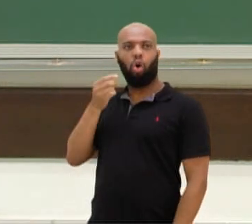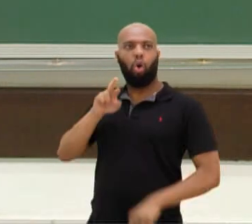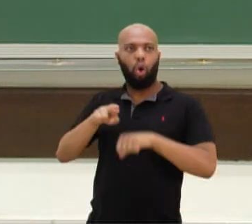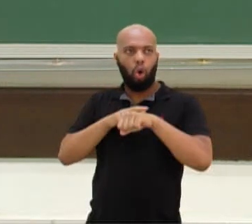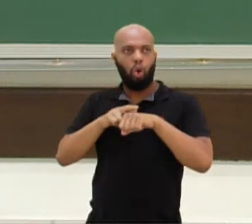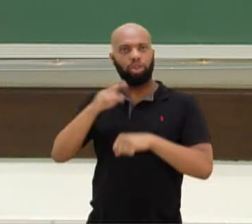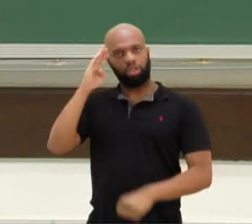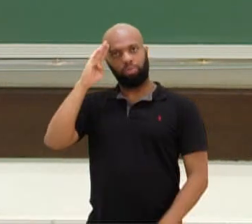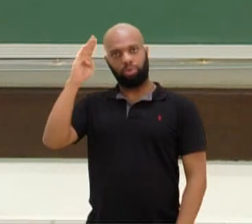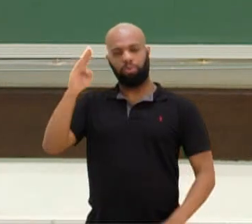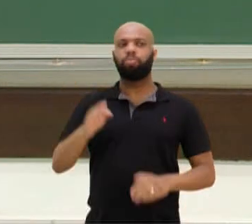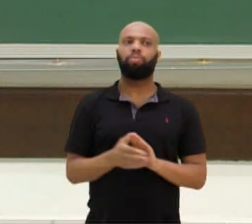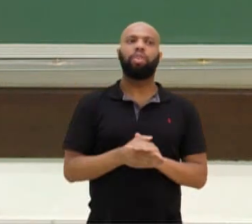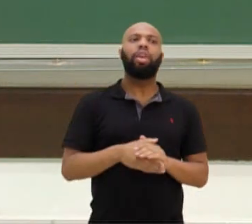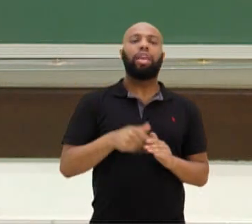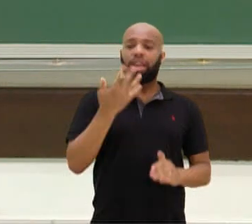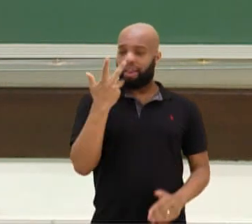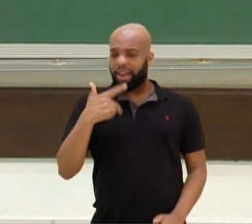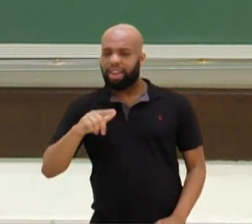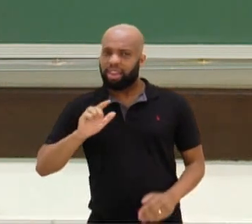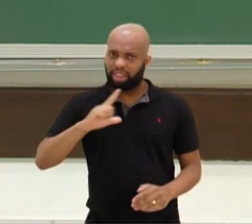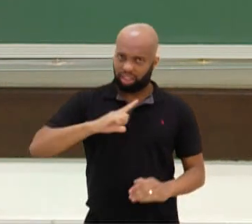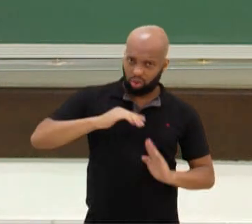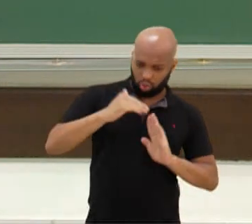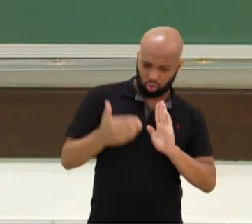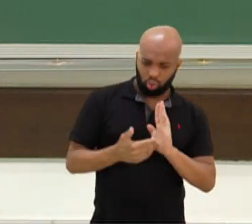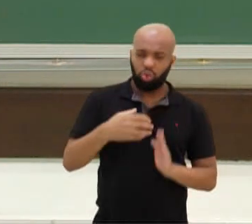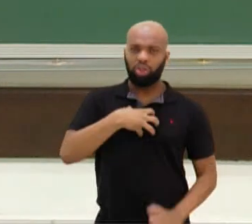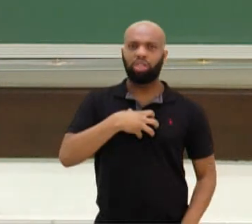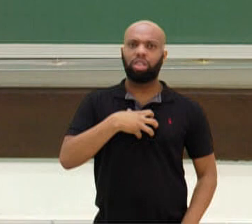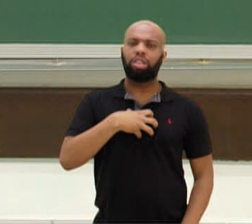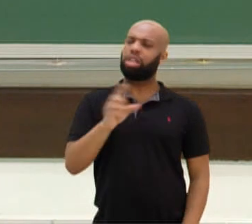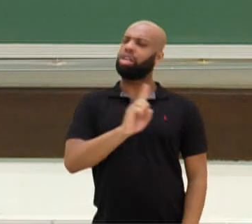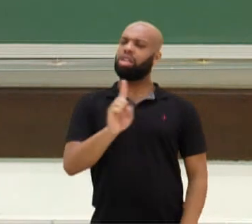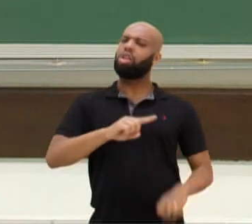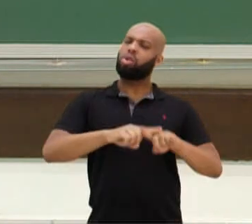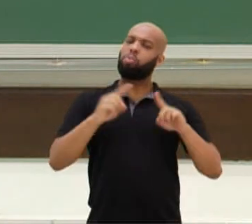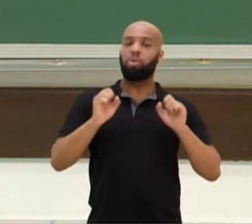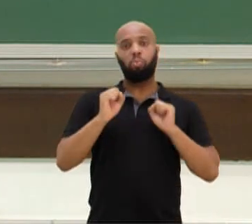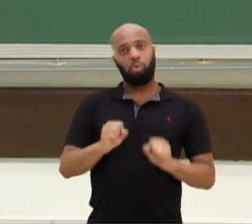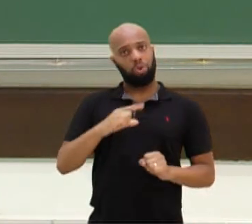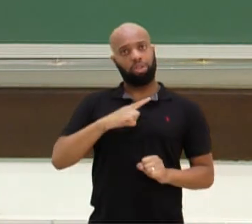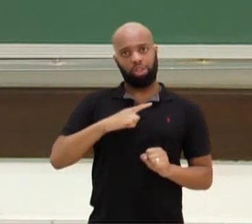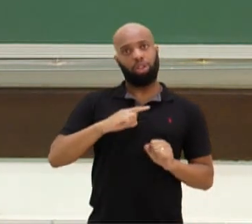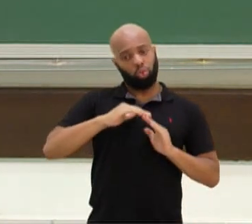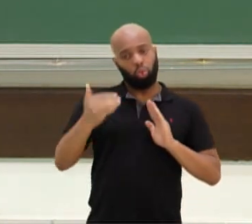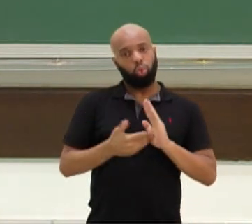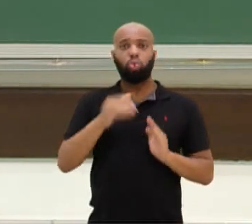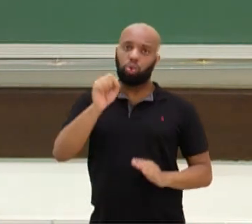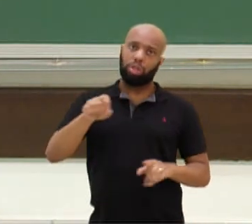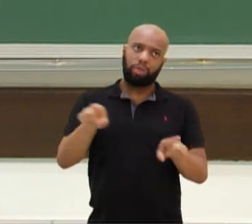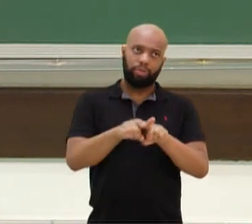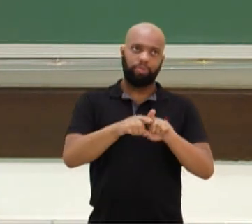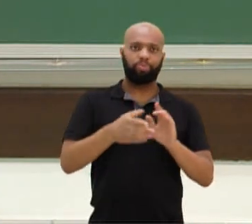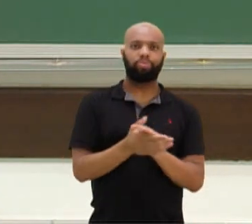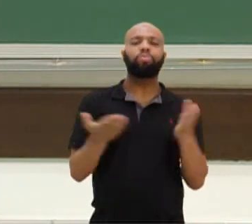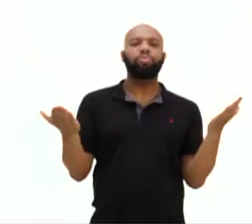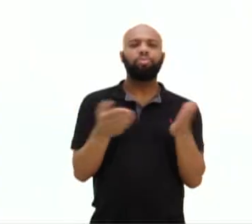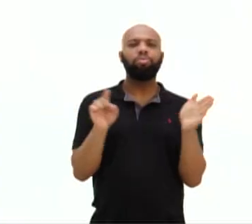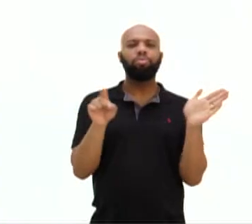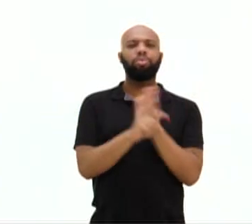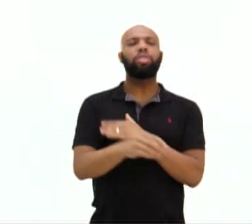apresentar todos? Não necessariamente, tá? Mas pode apresentar todos? Pode. Vamos para um quiz,